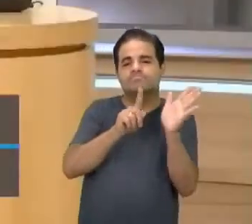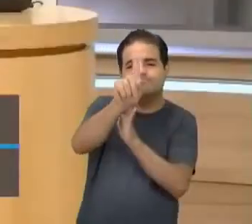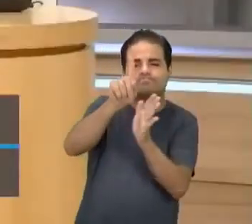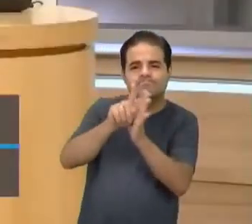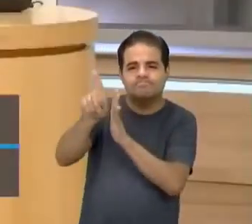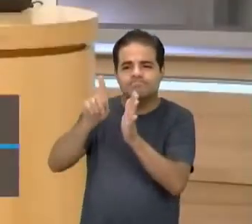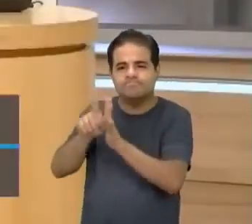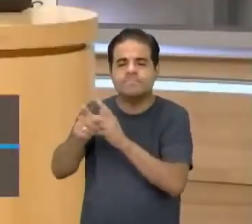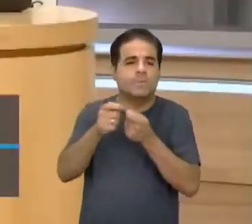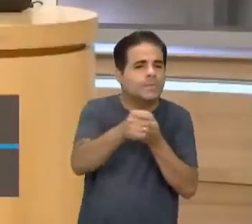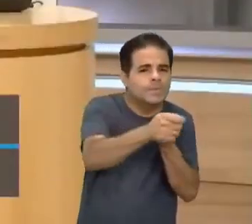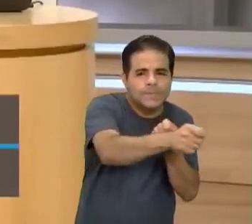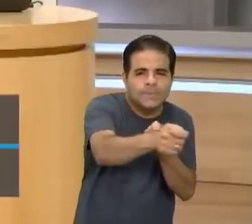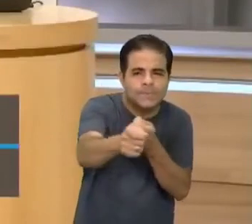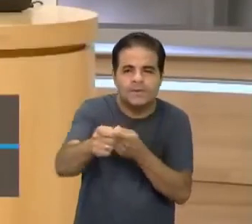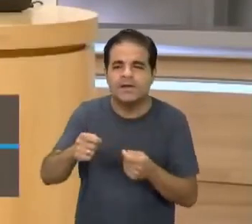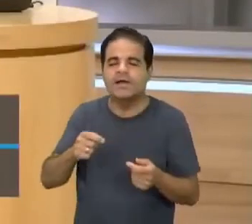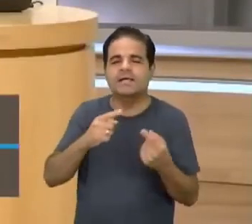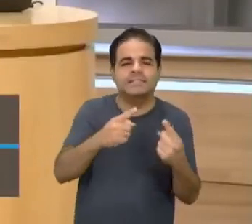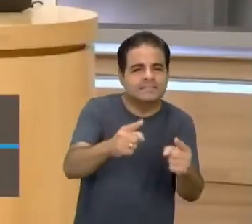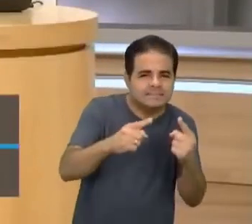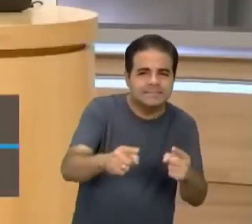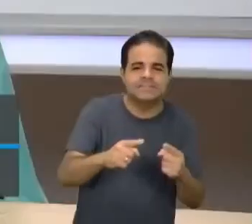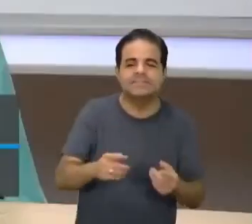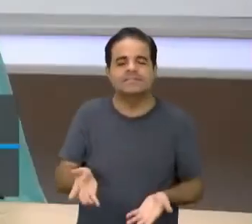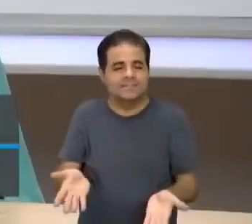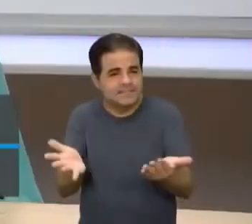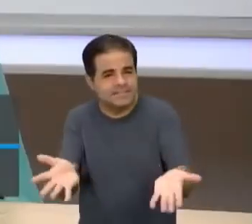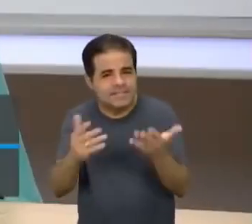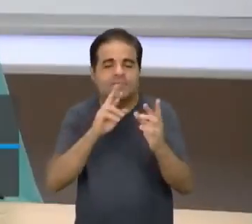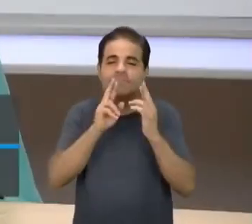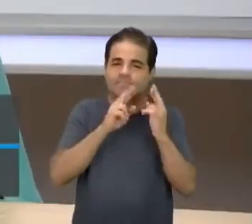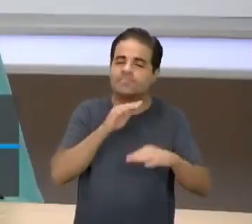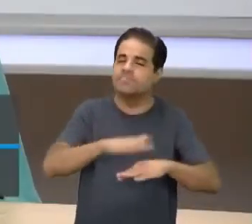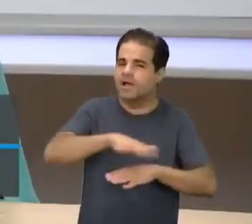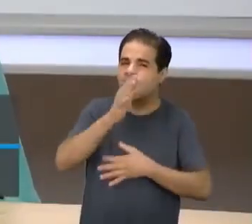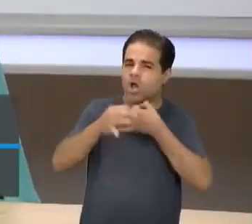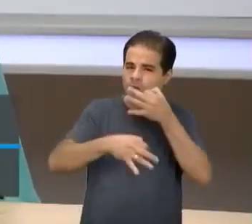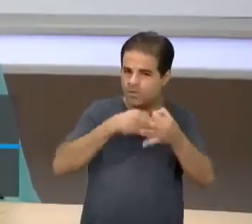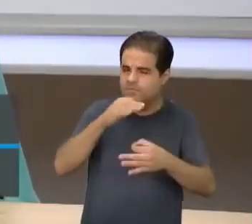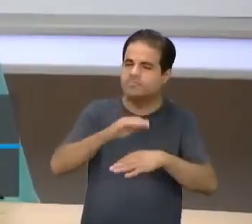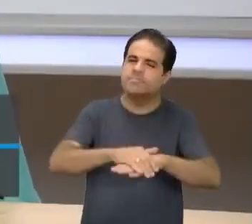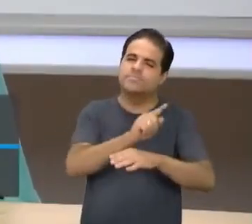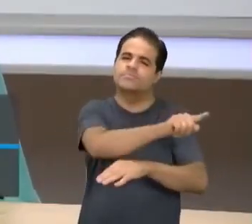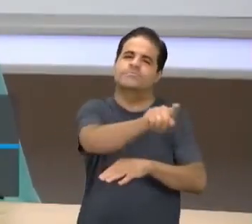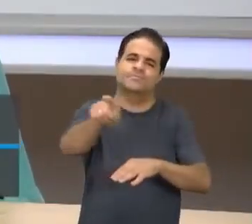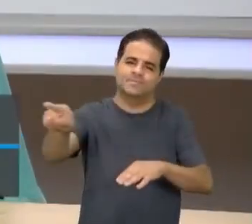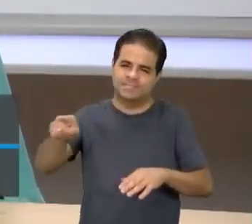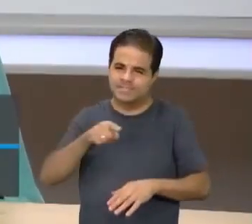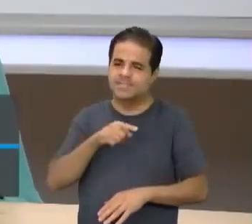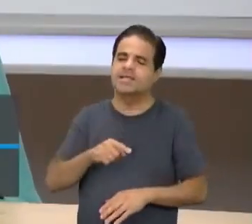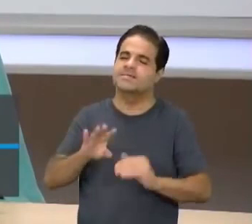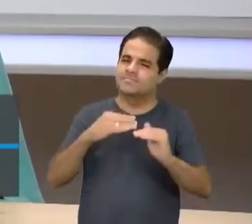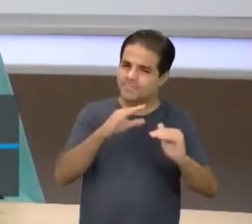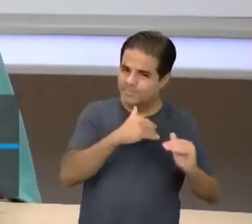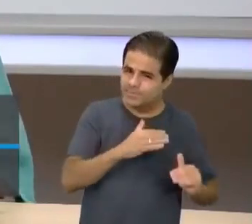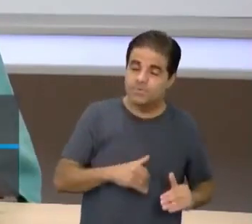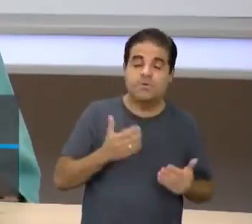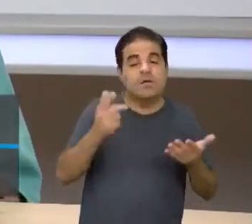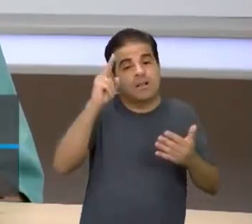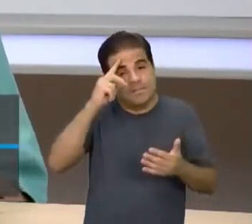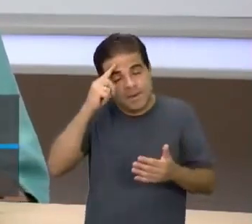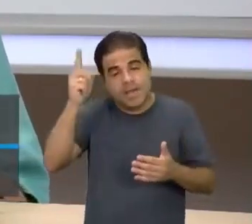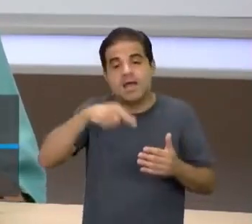perguntas, instigamos vocês, né, Gi? Mas quem mais colocou e quem mais contribuiu foram vocês mesmos. E queria lembrar que